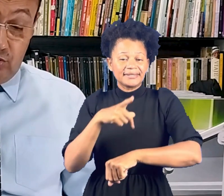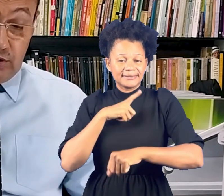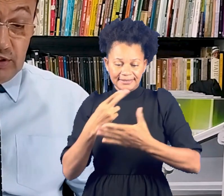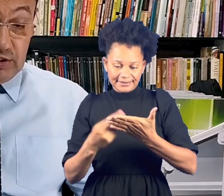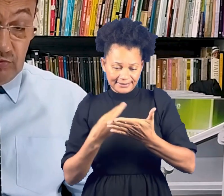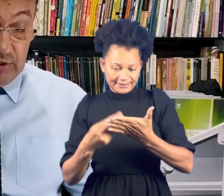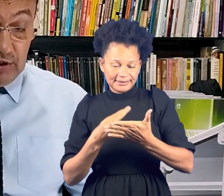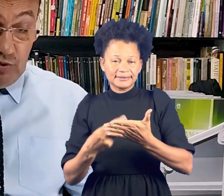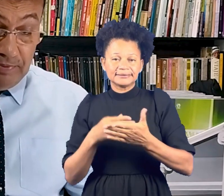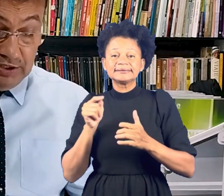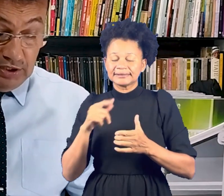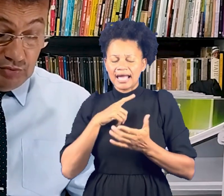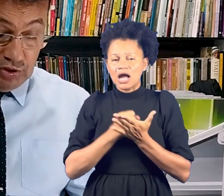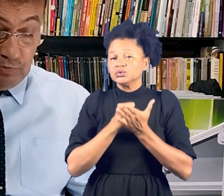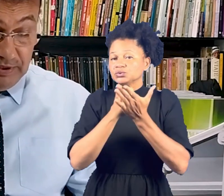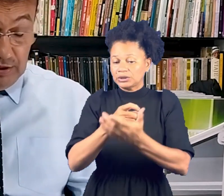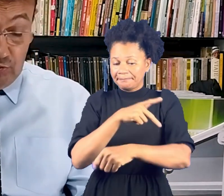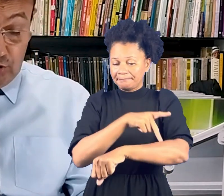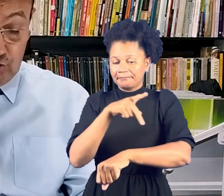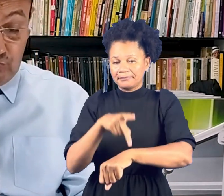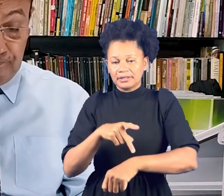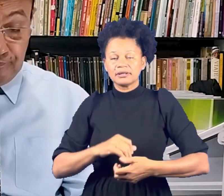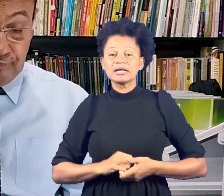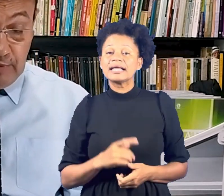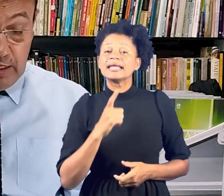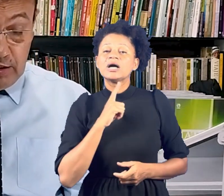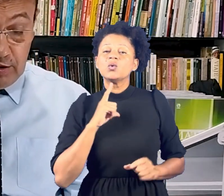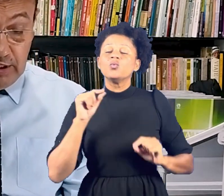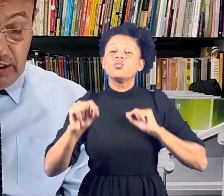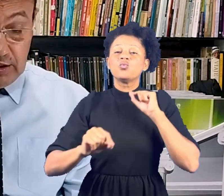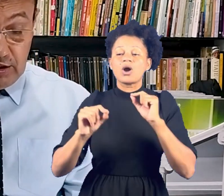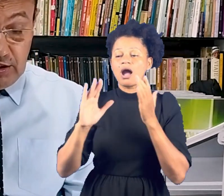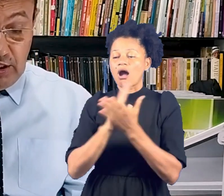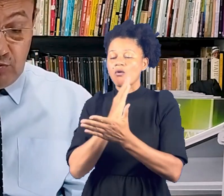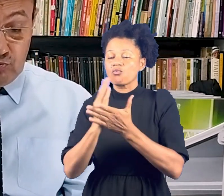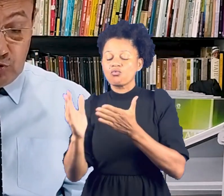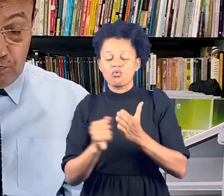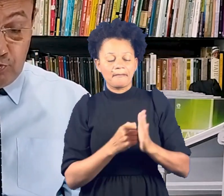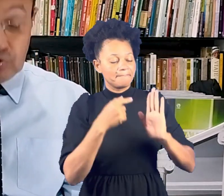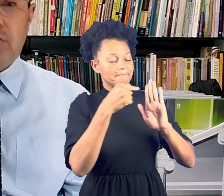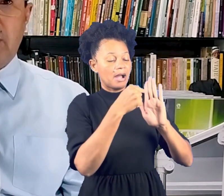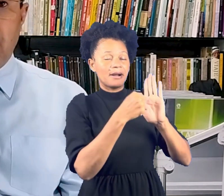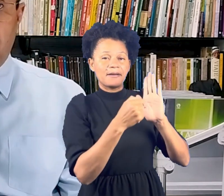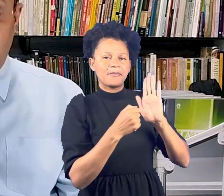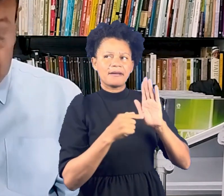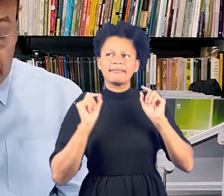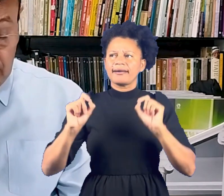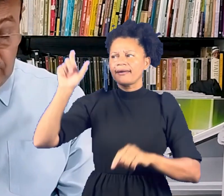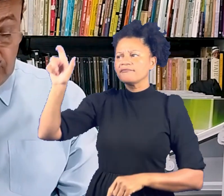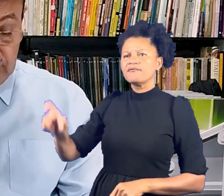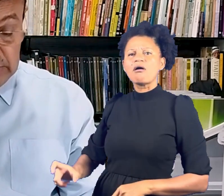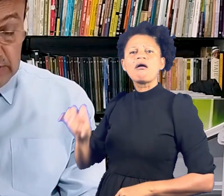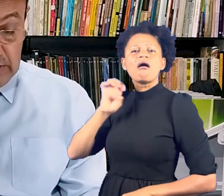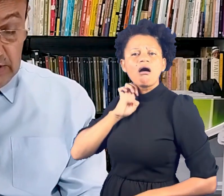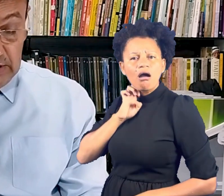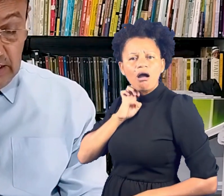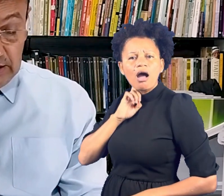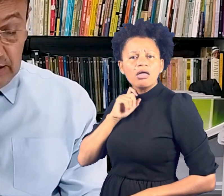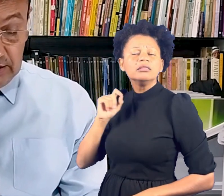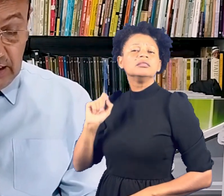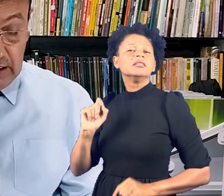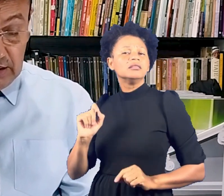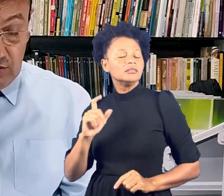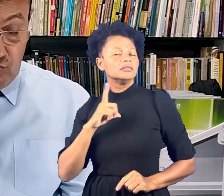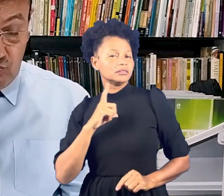pedagógico, nossa lição tem aqui uma parte que é auxílio pedagógico, e tem aqui alguns pontos de quem foi Estevão.